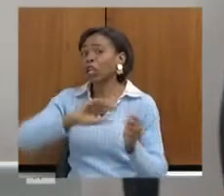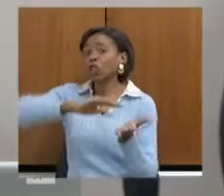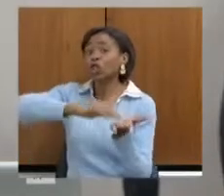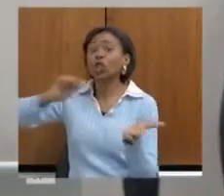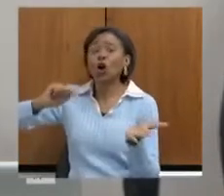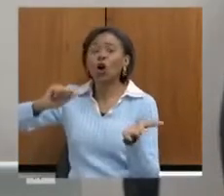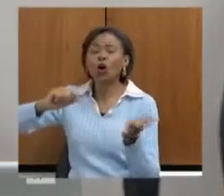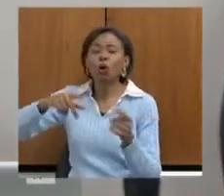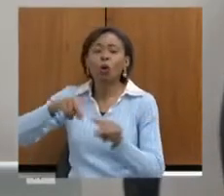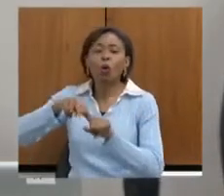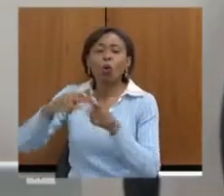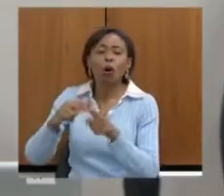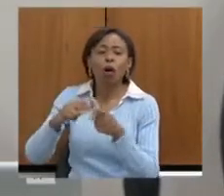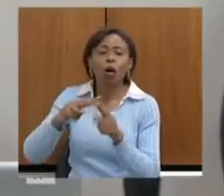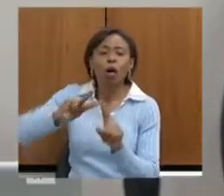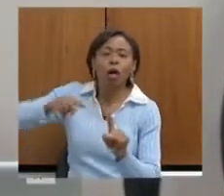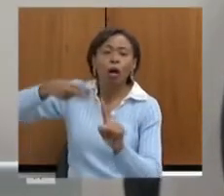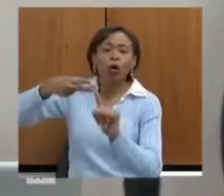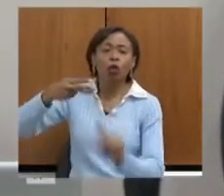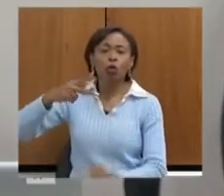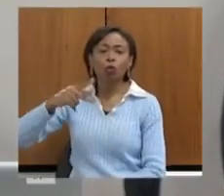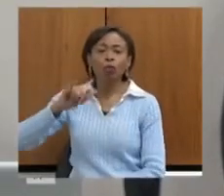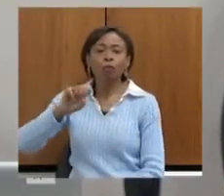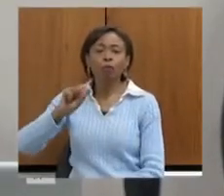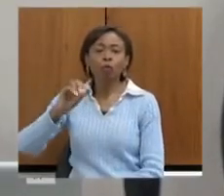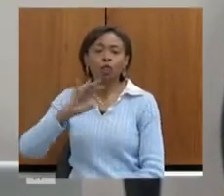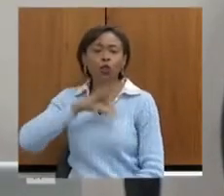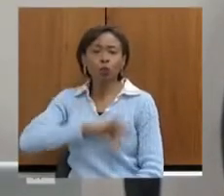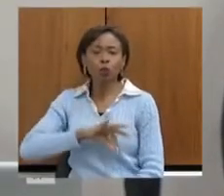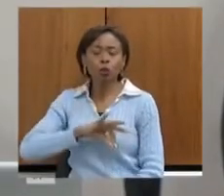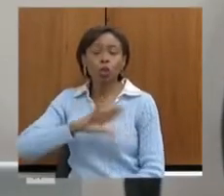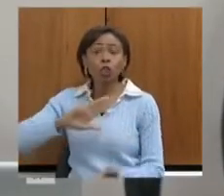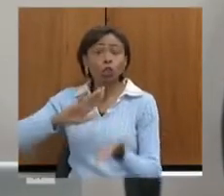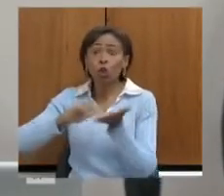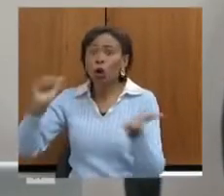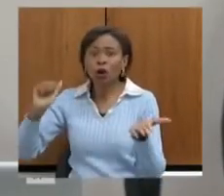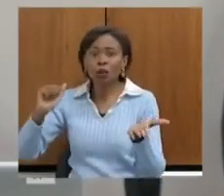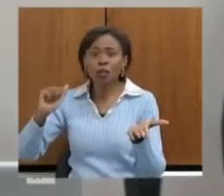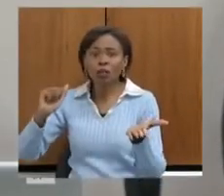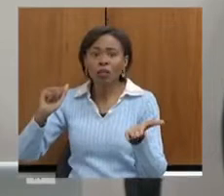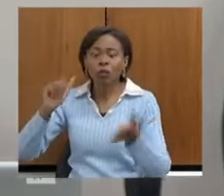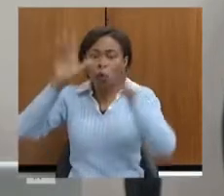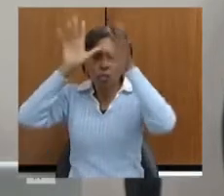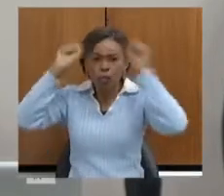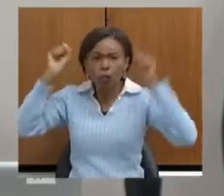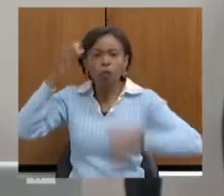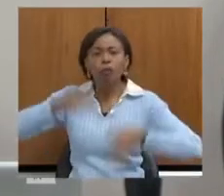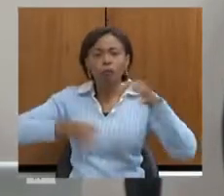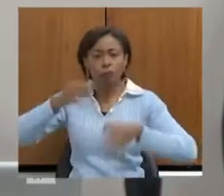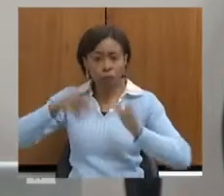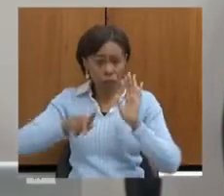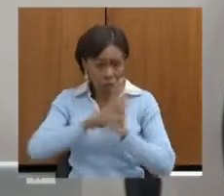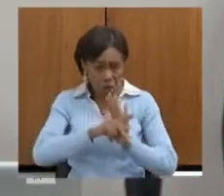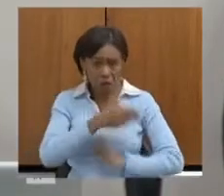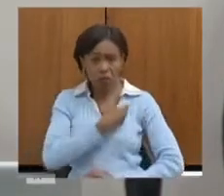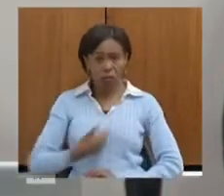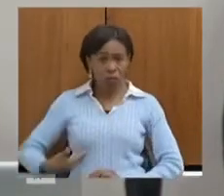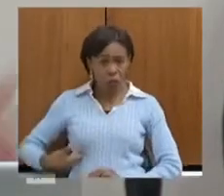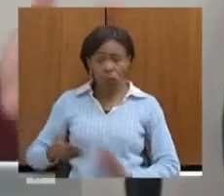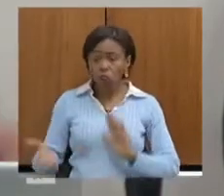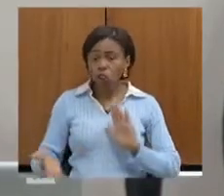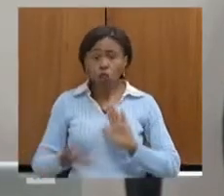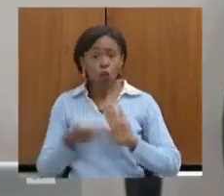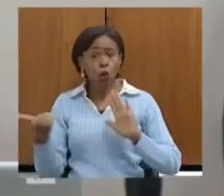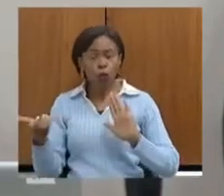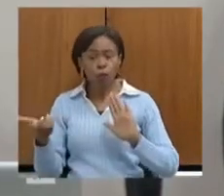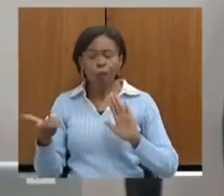que foi isso que o governador fez semana passada dez dias né que vai votação no tribunal de justiça uma ação do governador é